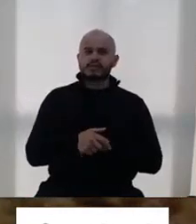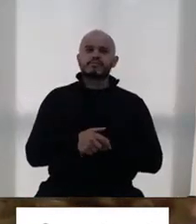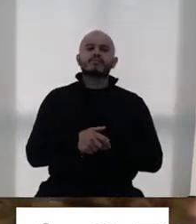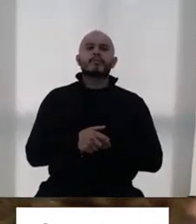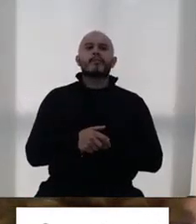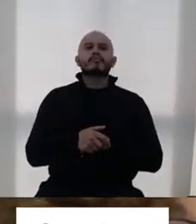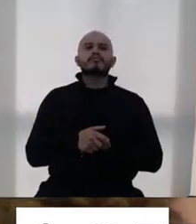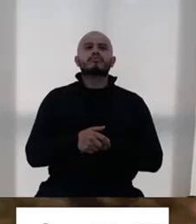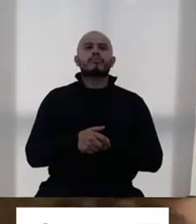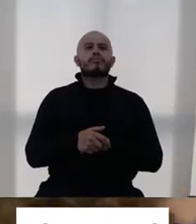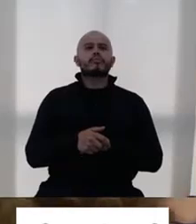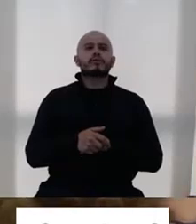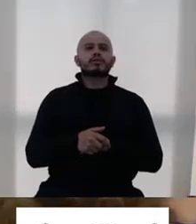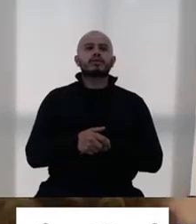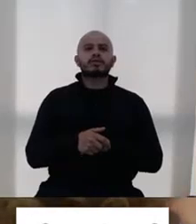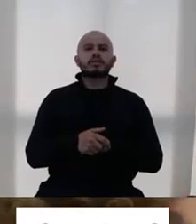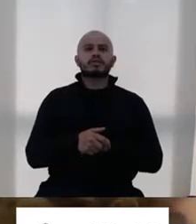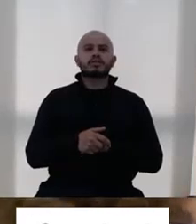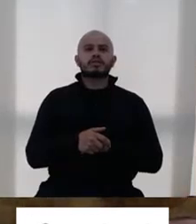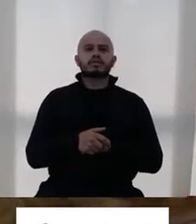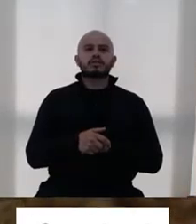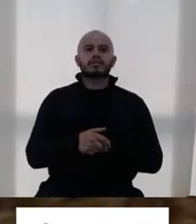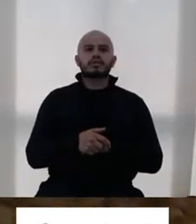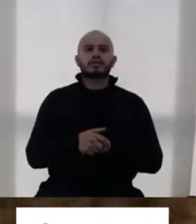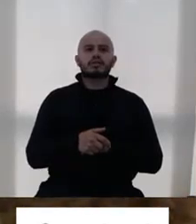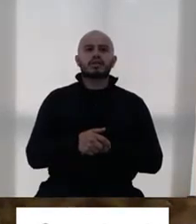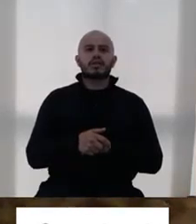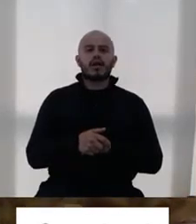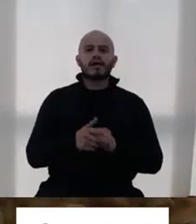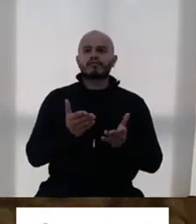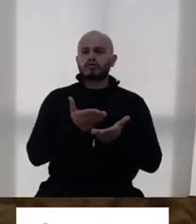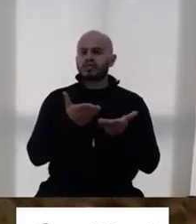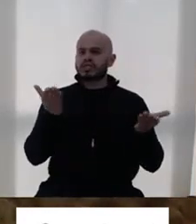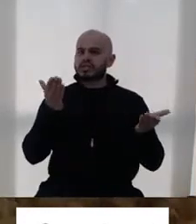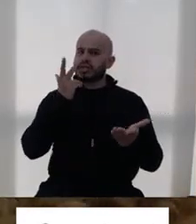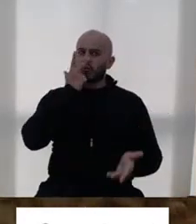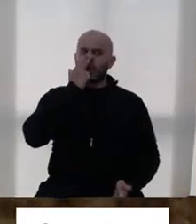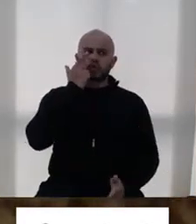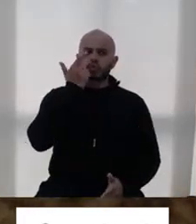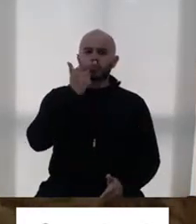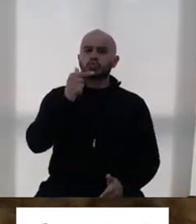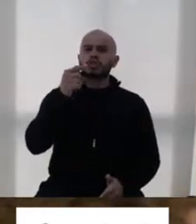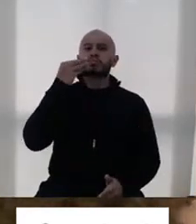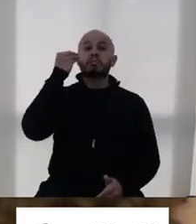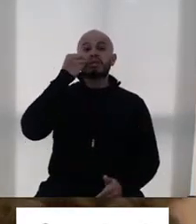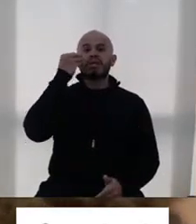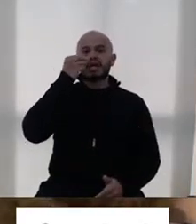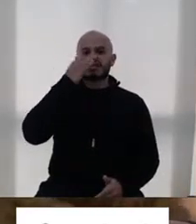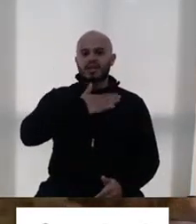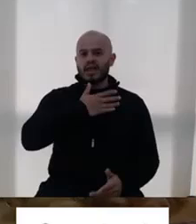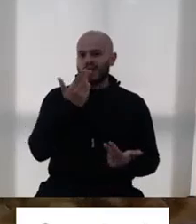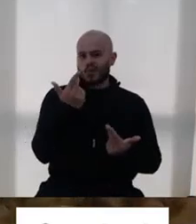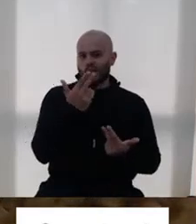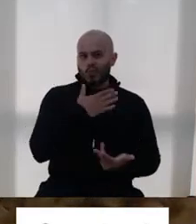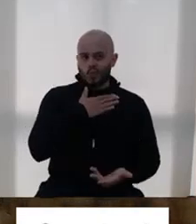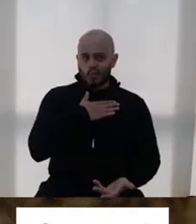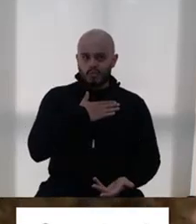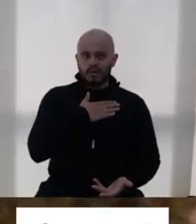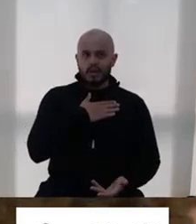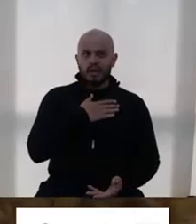e vocês talvez não tenham tido a experiência que eu tive de vida. Quando eu